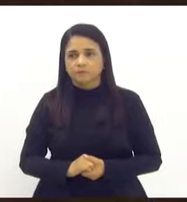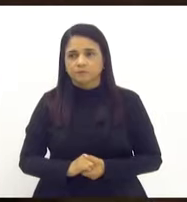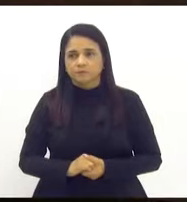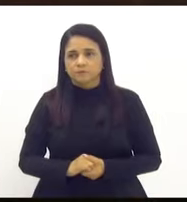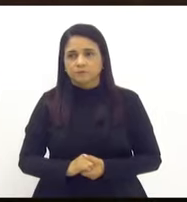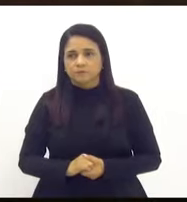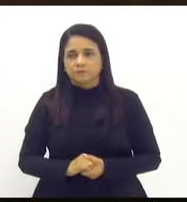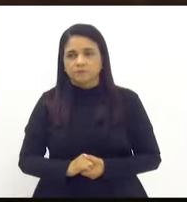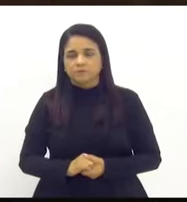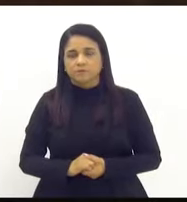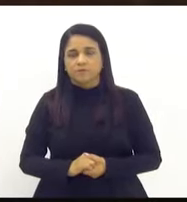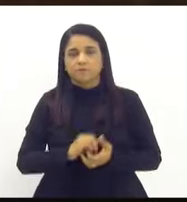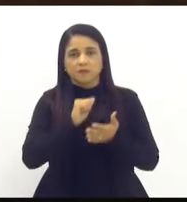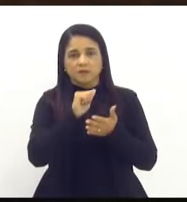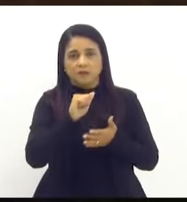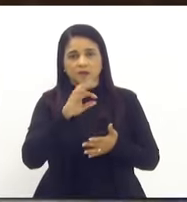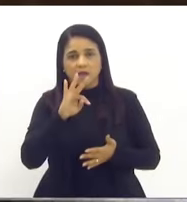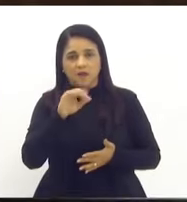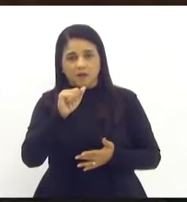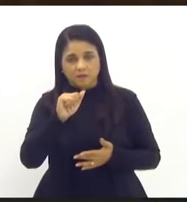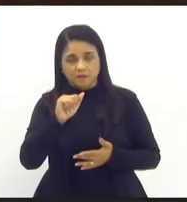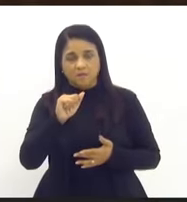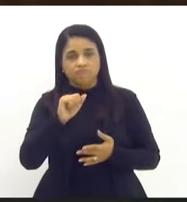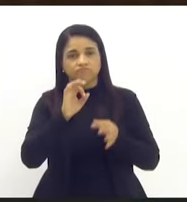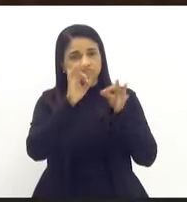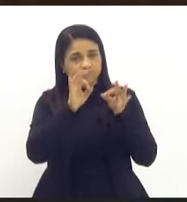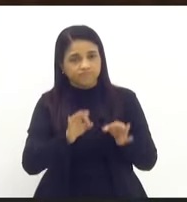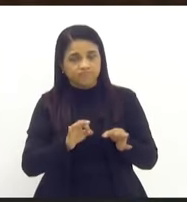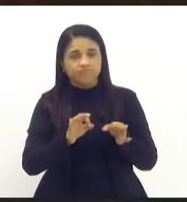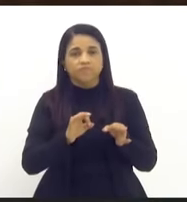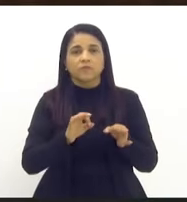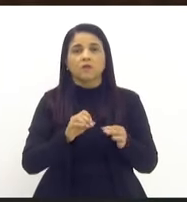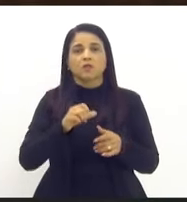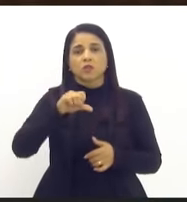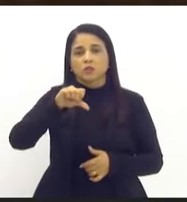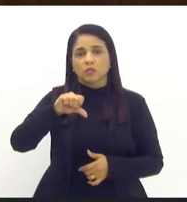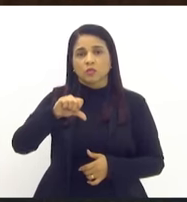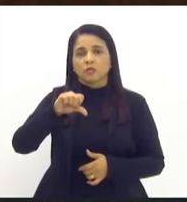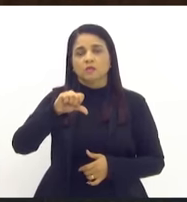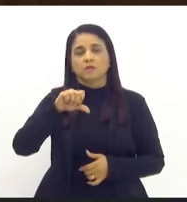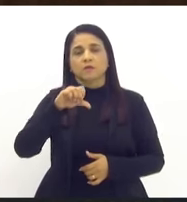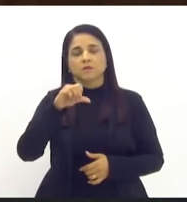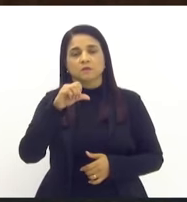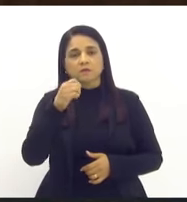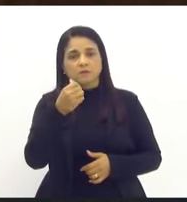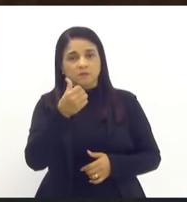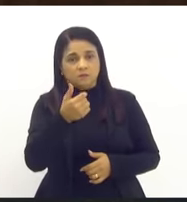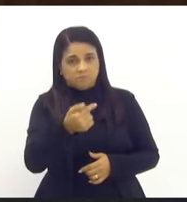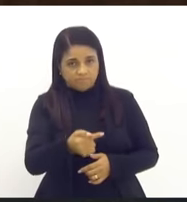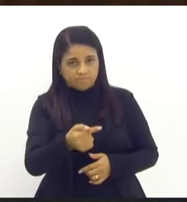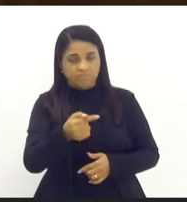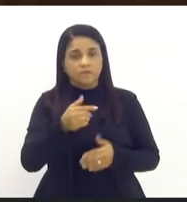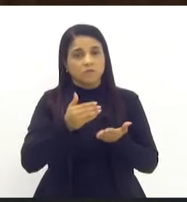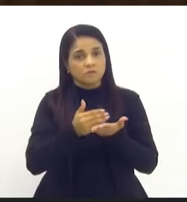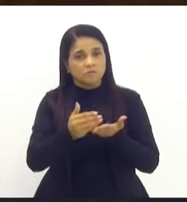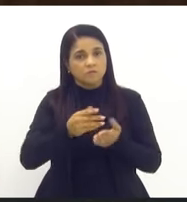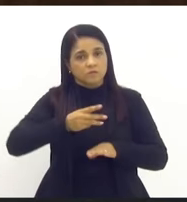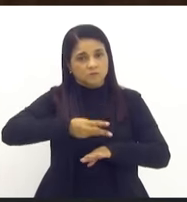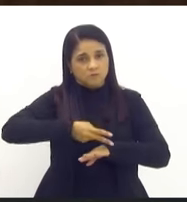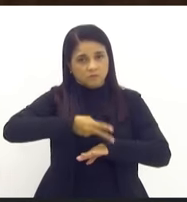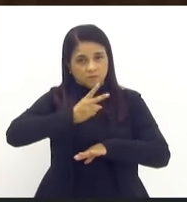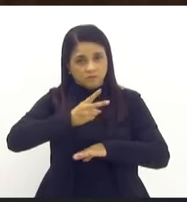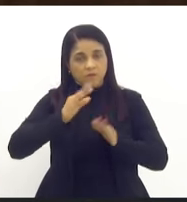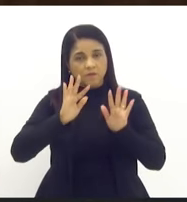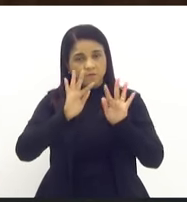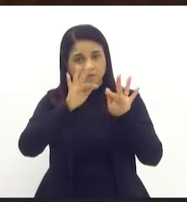anterior a ata reflete com exatidão ocorrido na 92ª sessão ordinária que iniciada às 14 horas